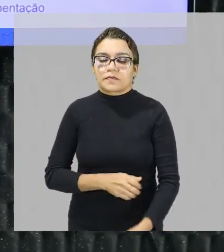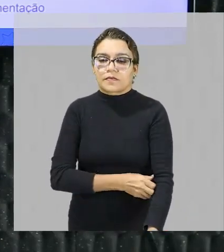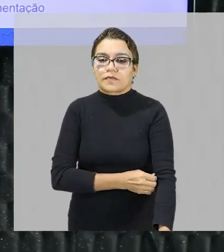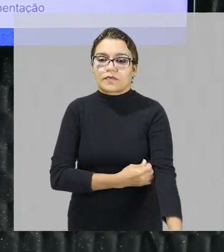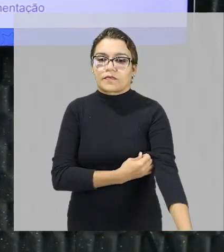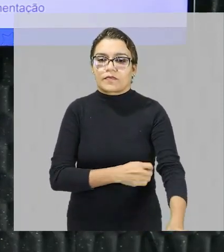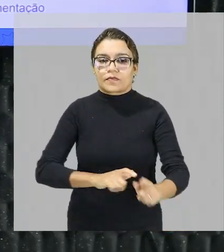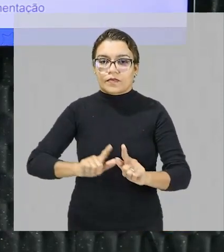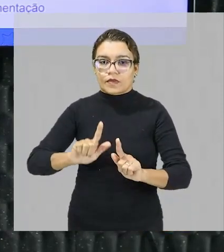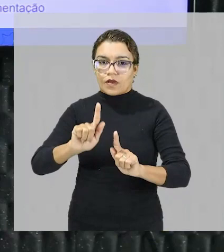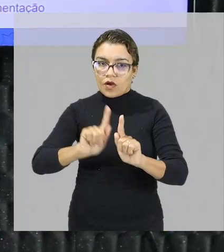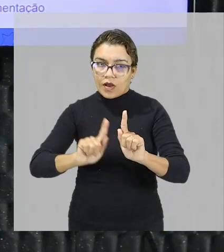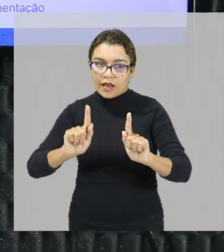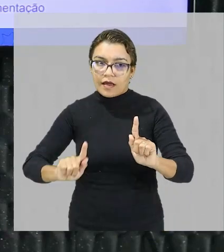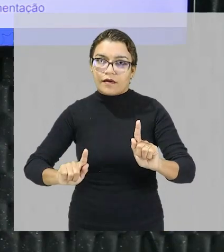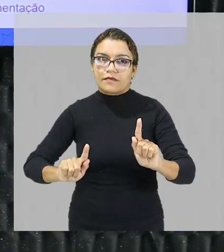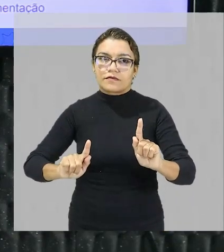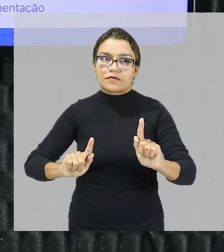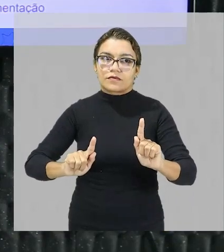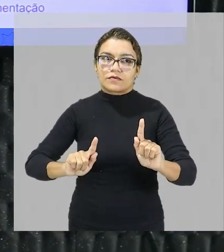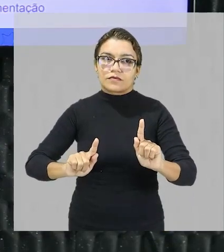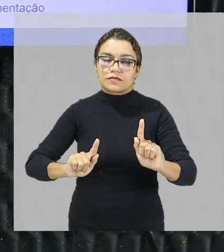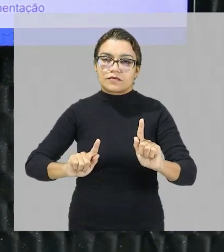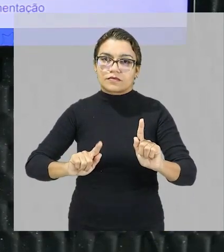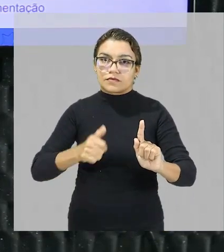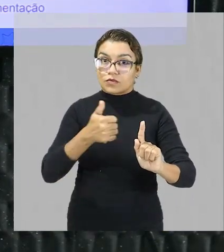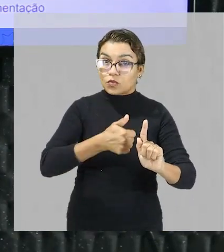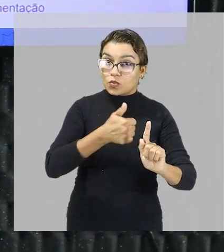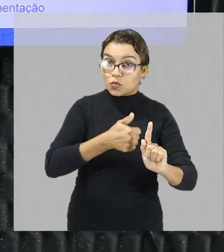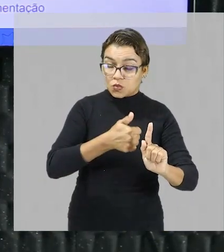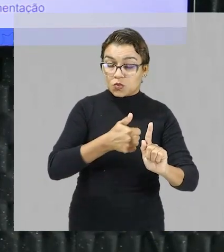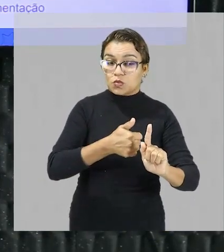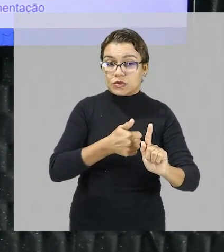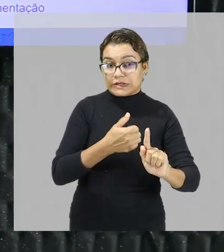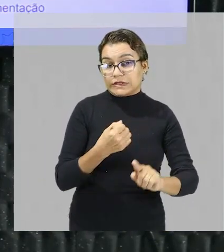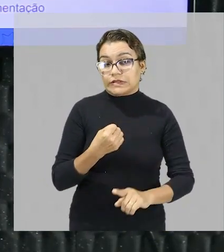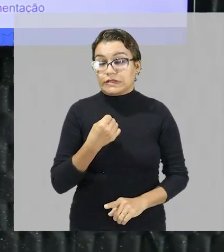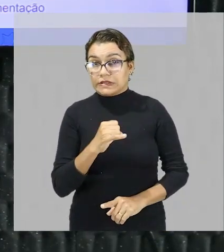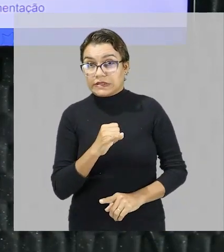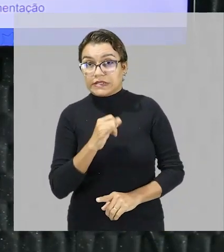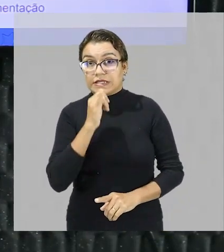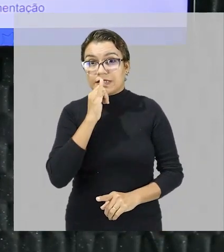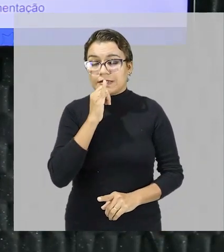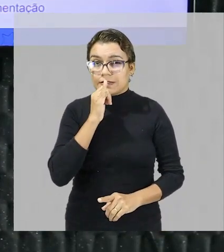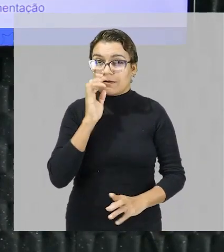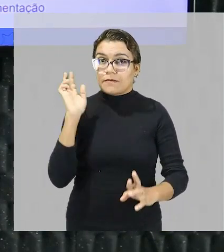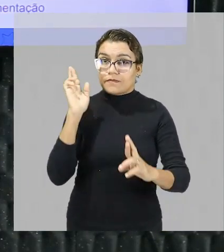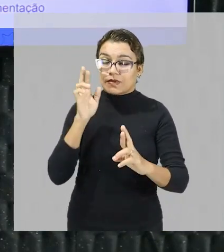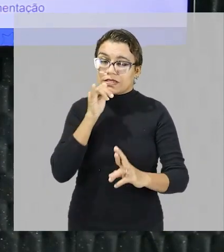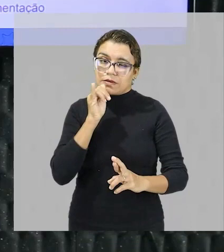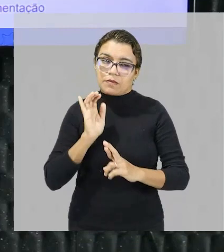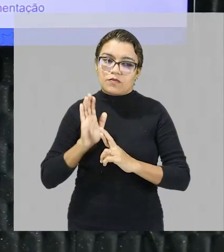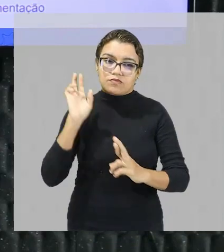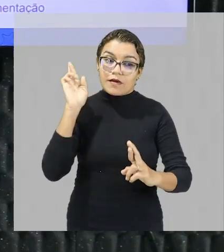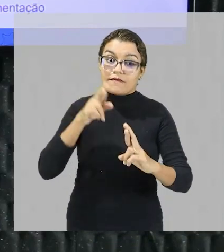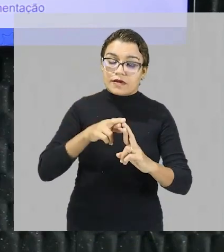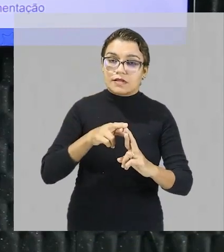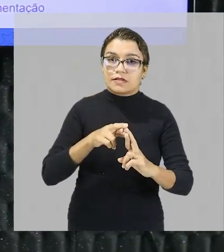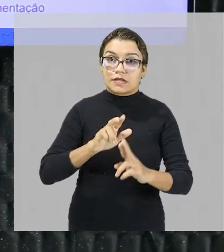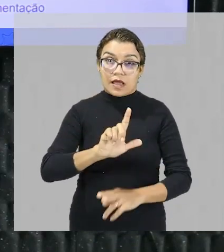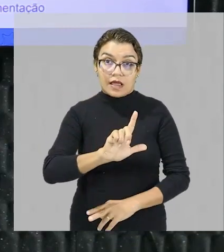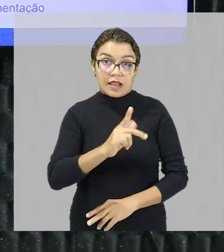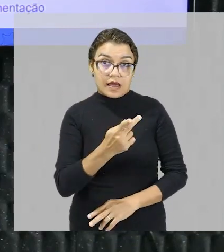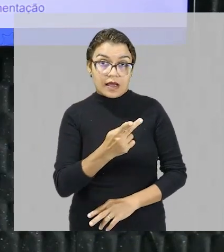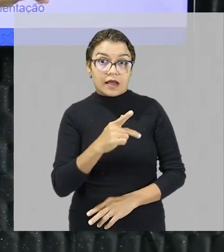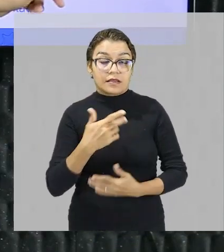O gráfico 1 está dizendo, se ele for sobre, se ele referir-se ao LH, então ele está dizendo o